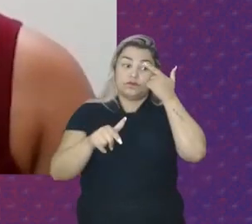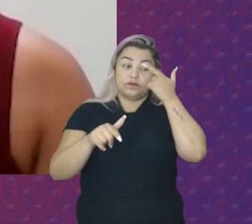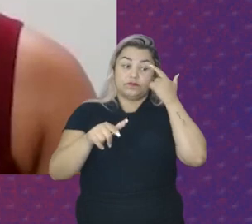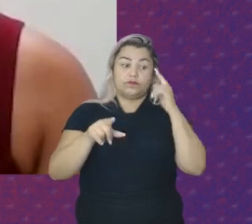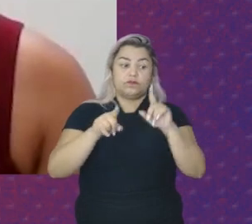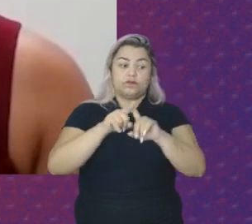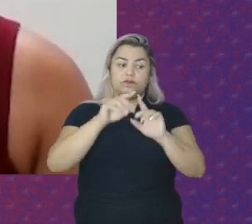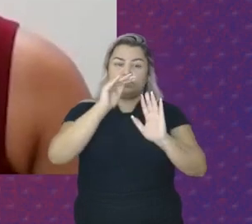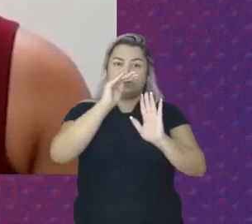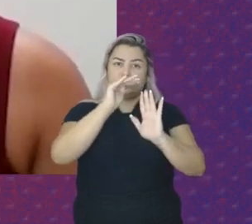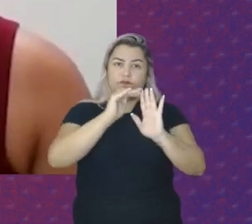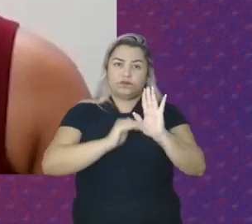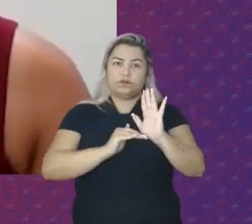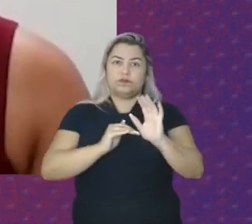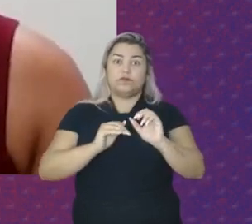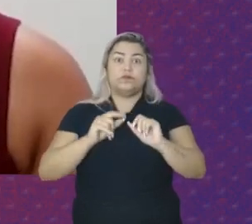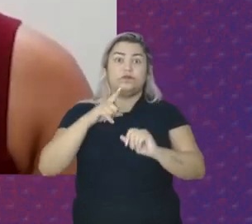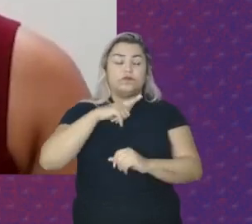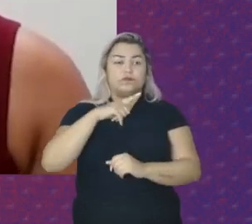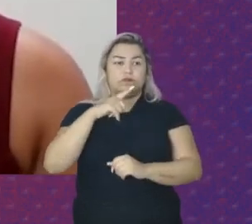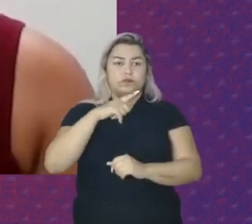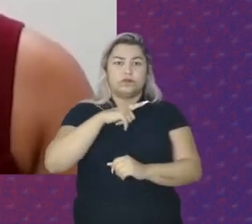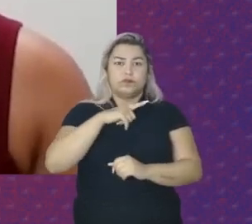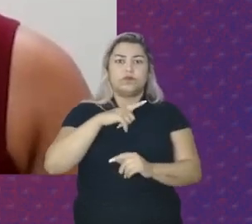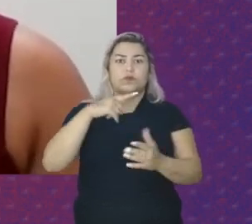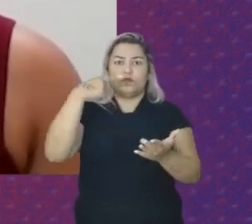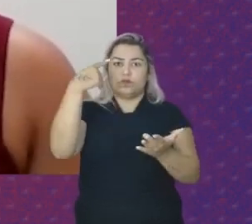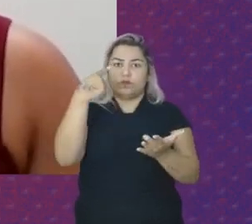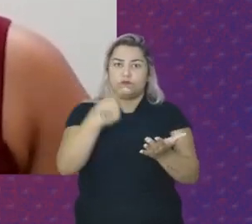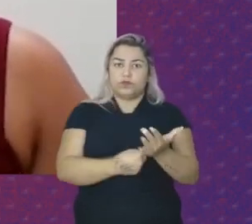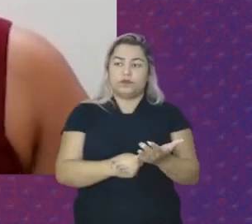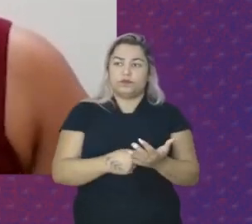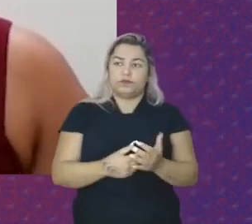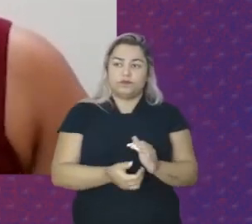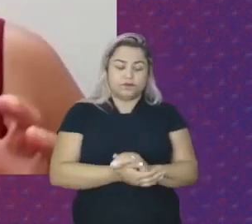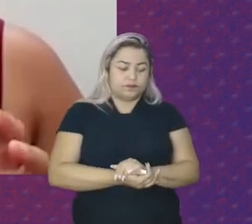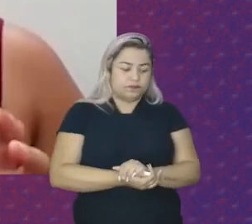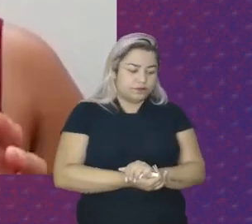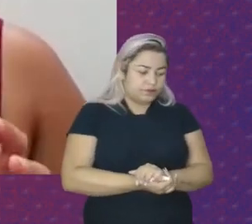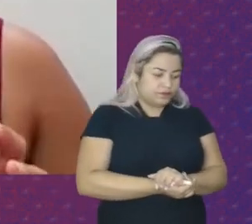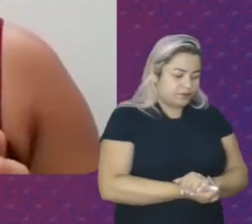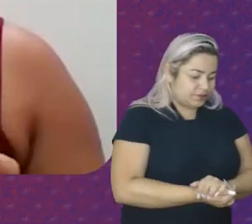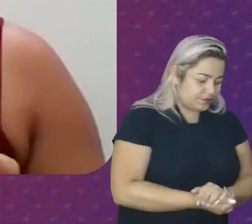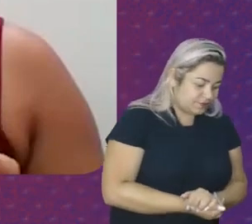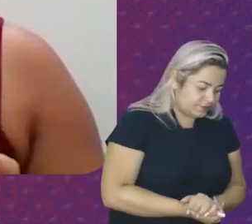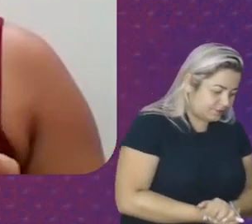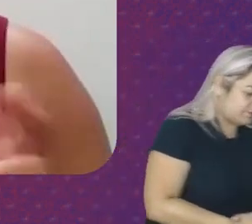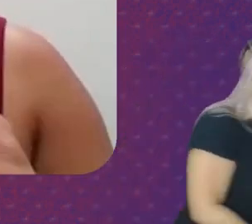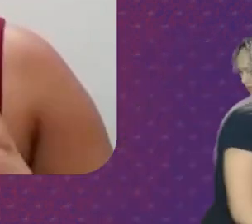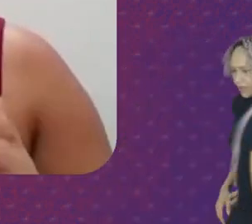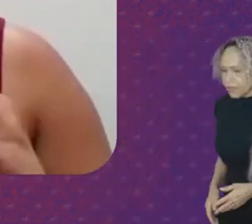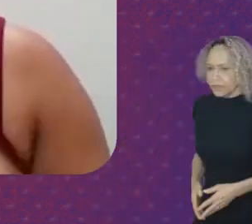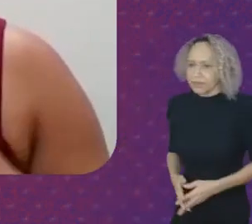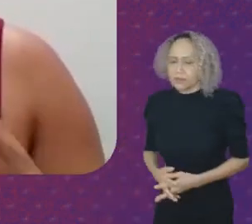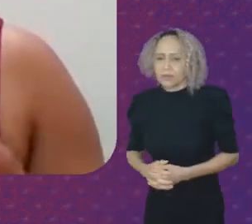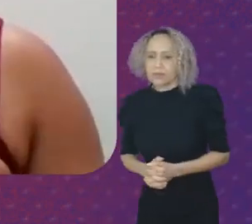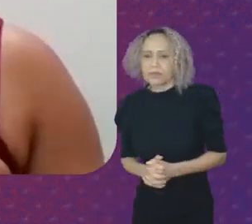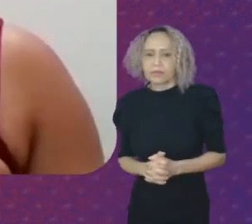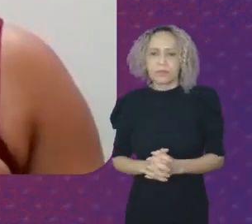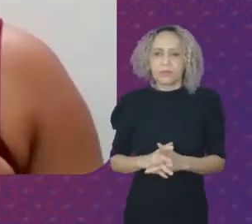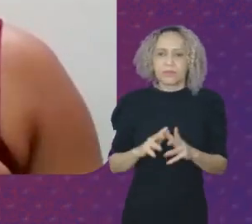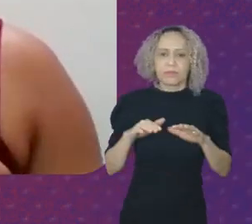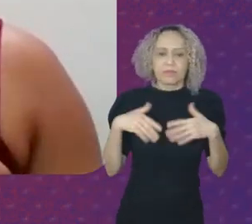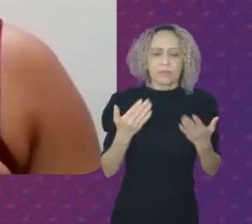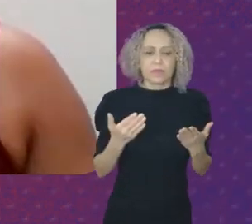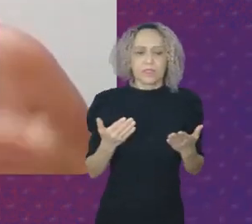medidas protetivas elas sejam cumpridas. E aí, numa perspectiva mais geral, né? Então, essas foram as